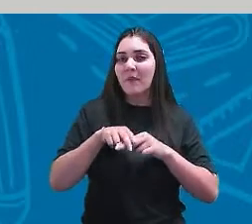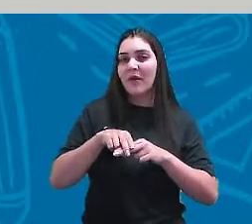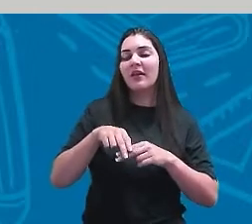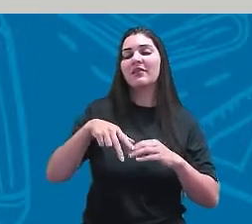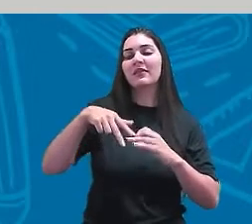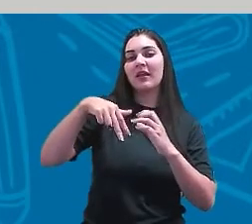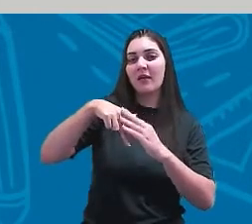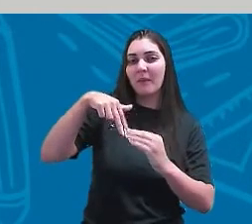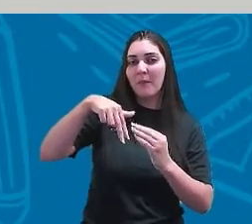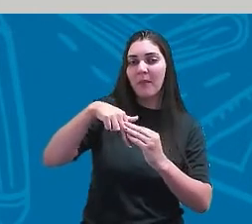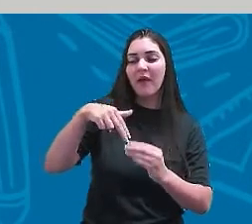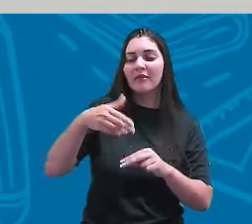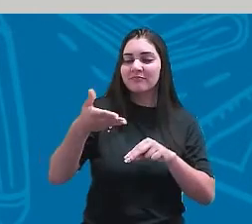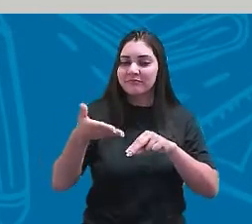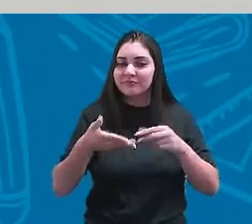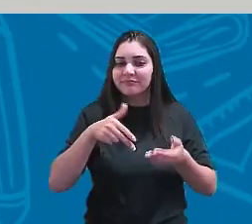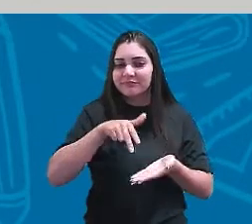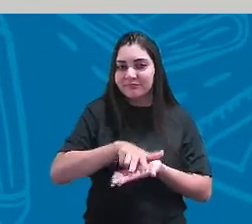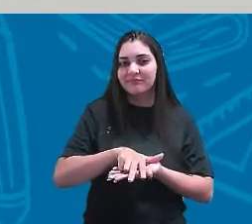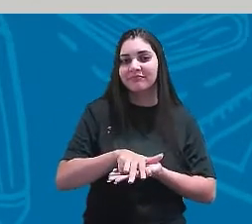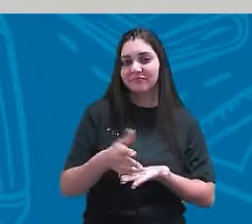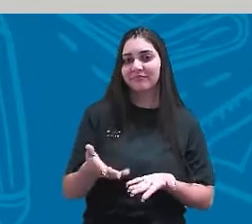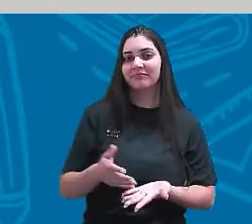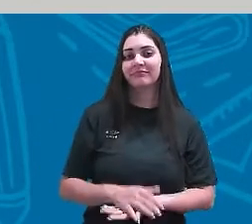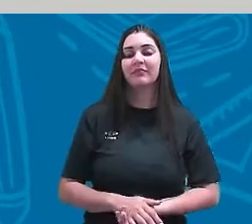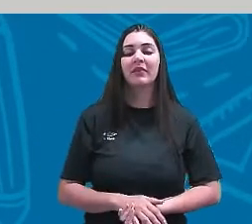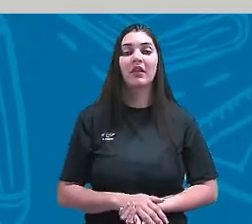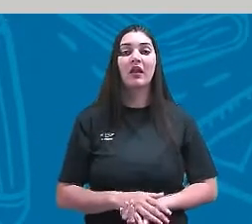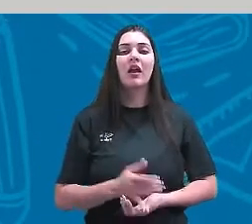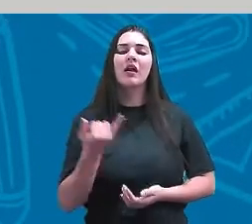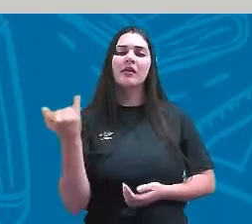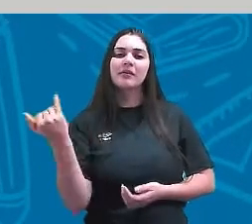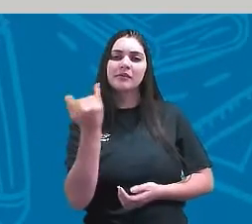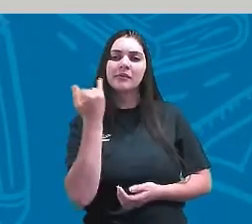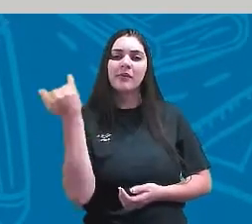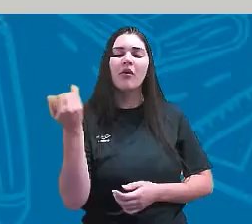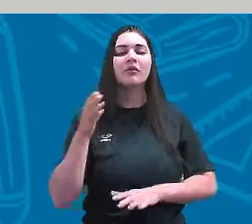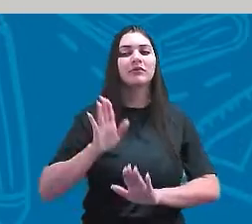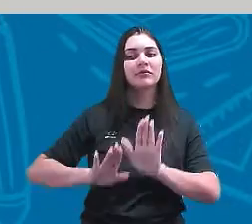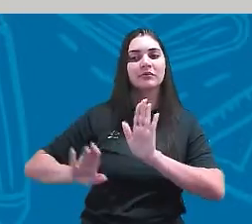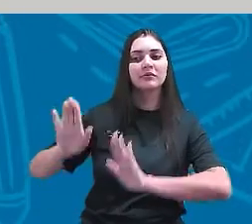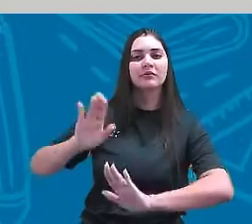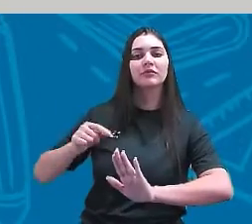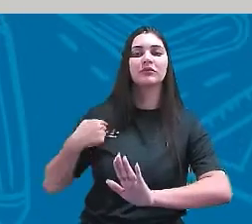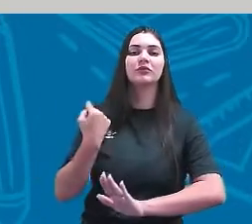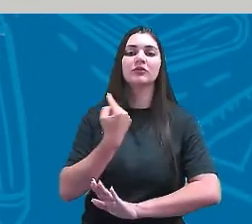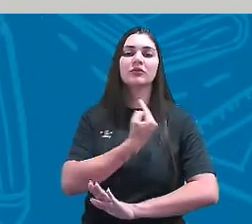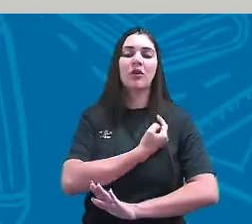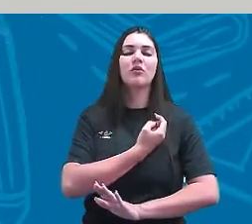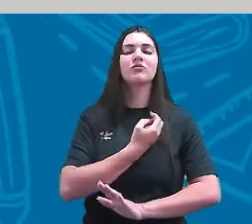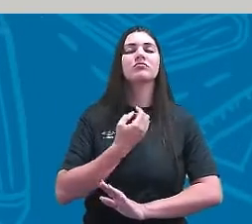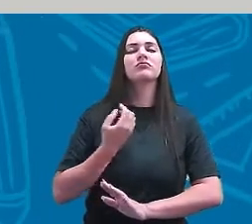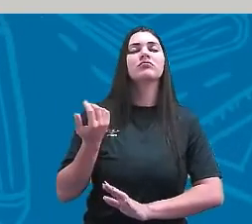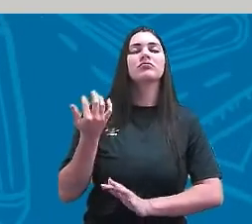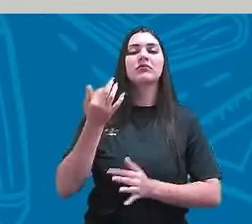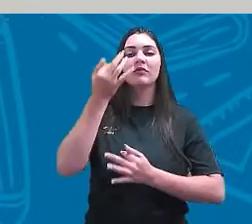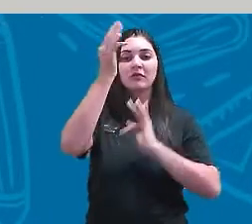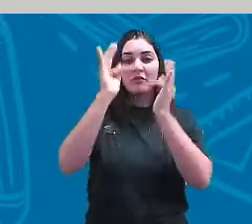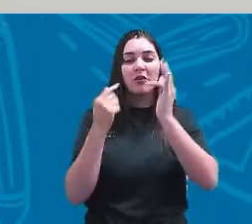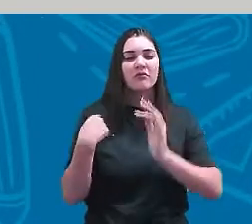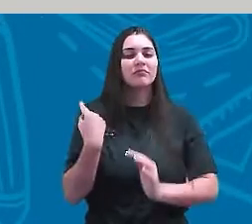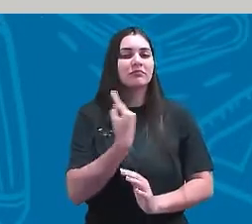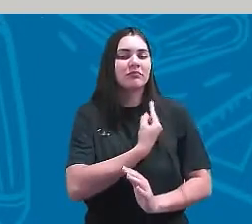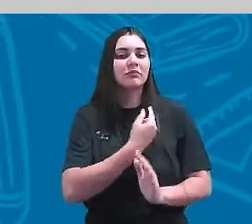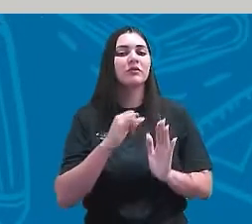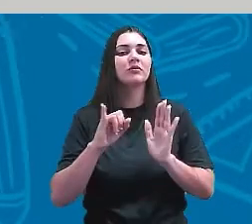que veio e deu uma rasteira em você. Então, a importância da gente fazer a preservação do nosso folclore. O folclore é a nossa identidade, porém,